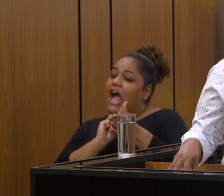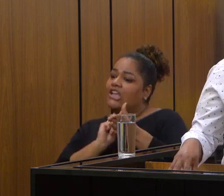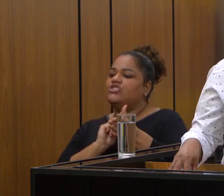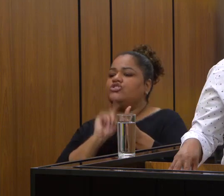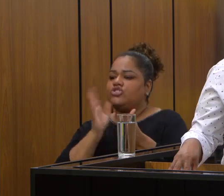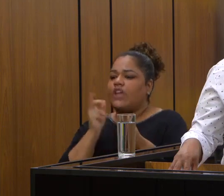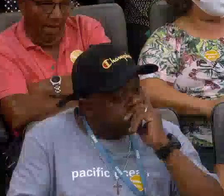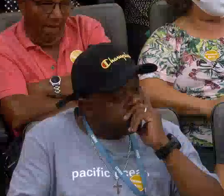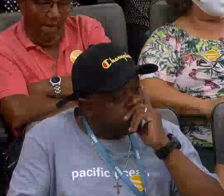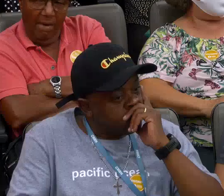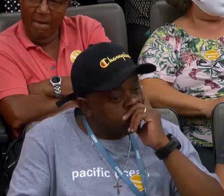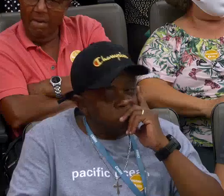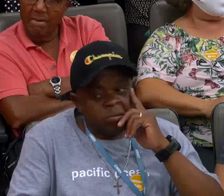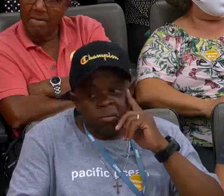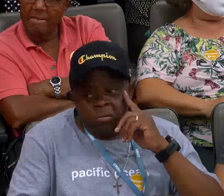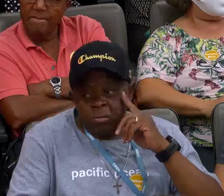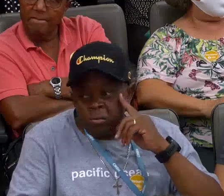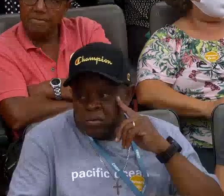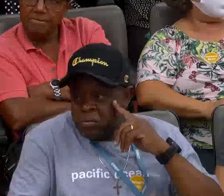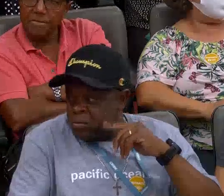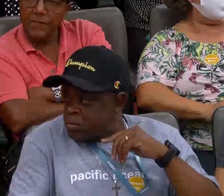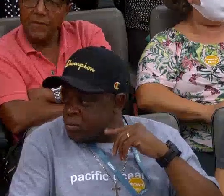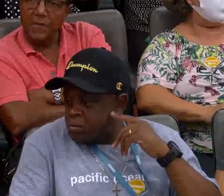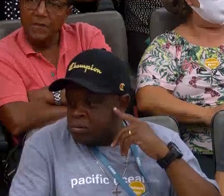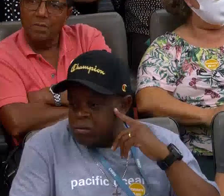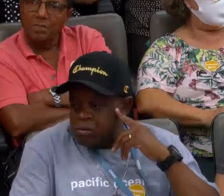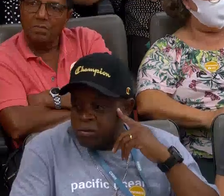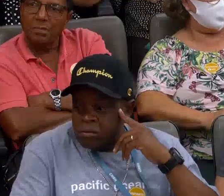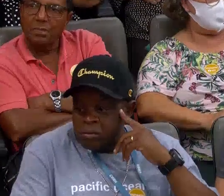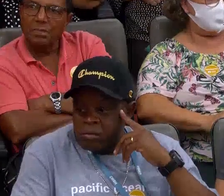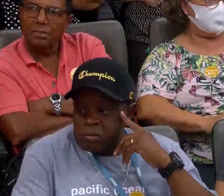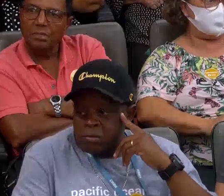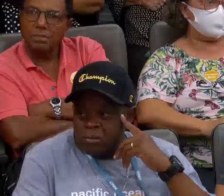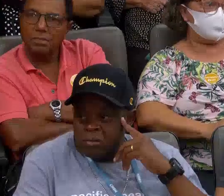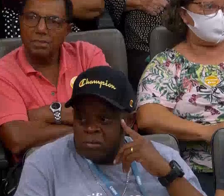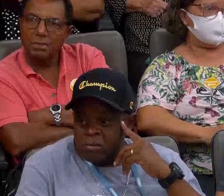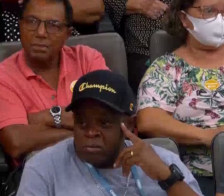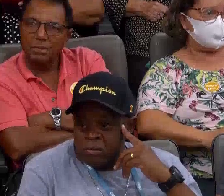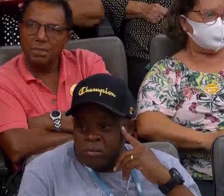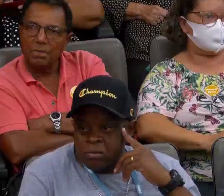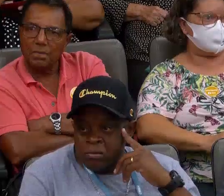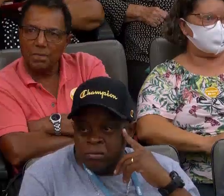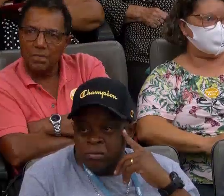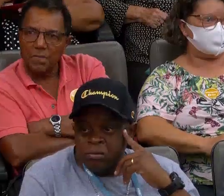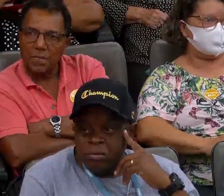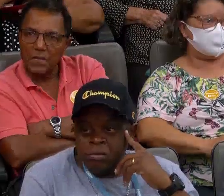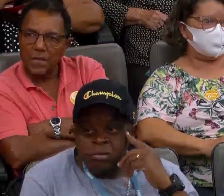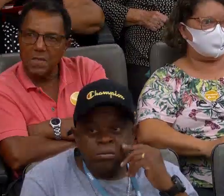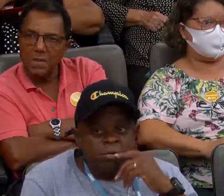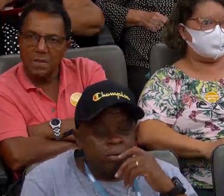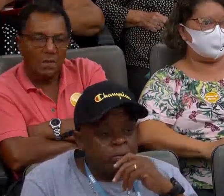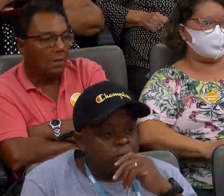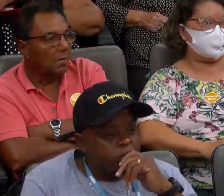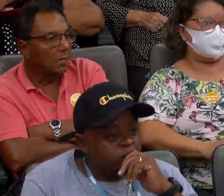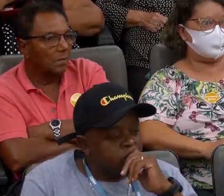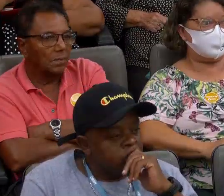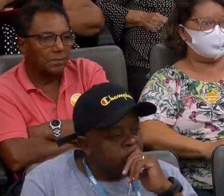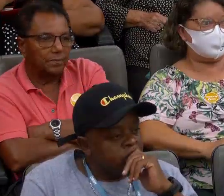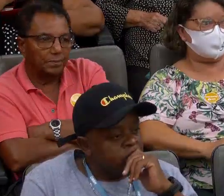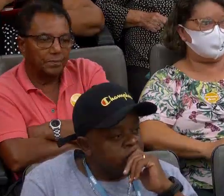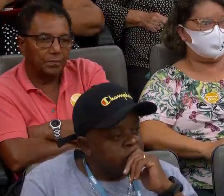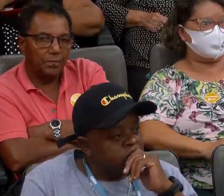começar o tratamento e falavam que poderiam com desconto